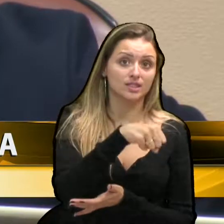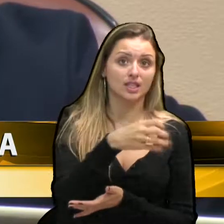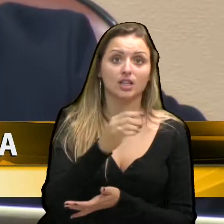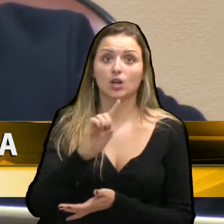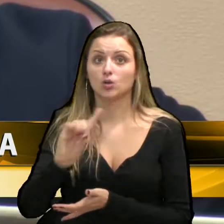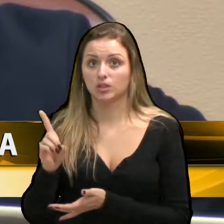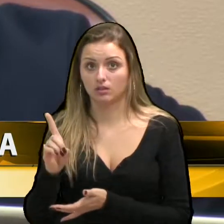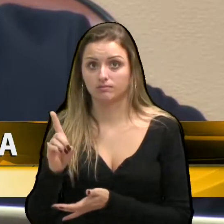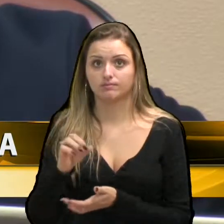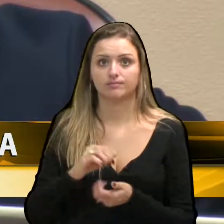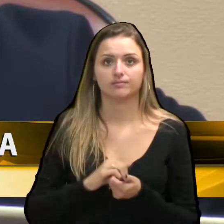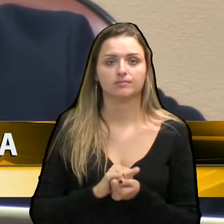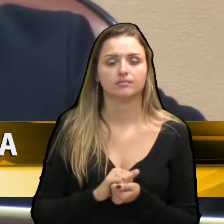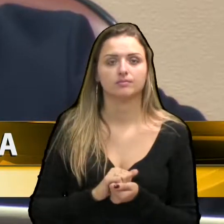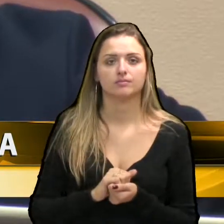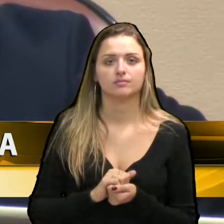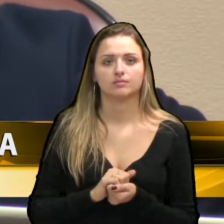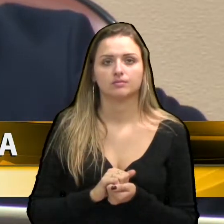não.